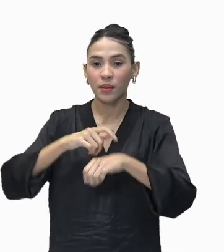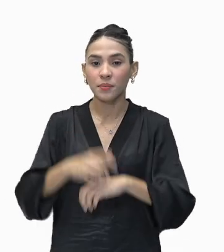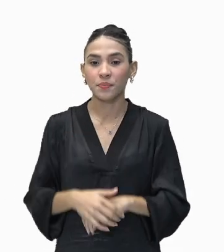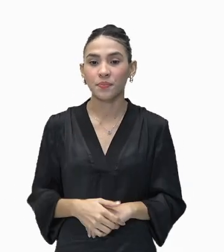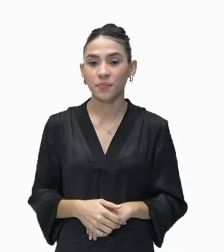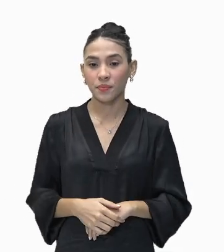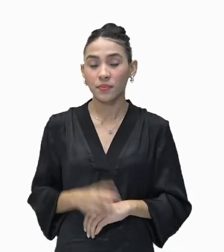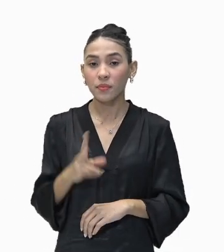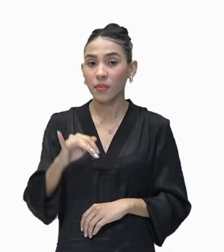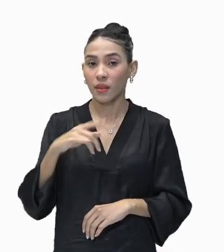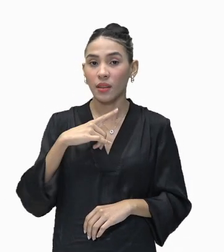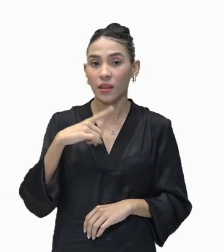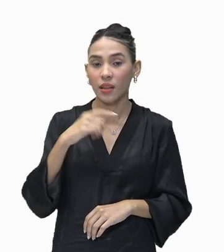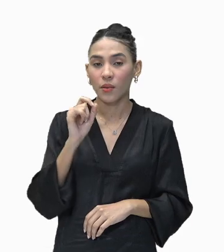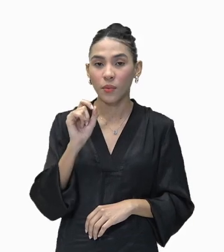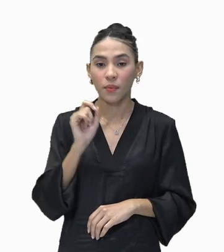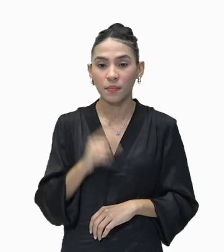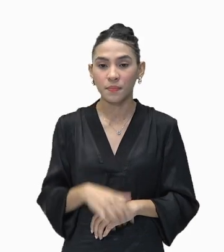a gente vai ter